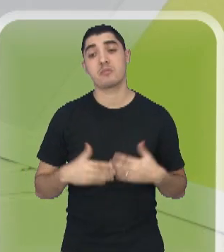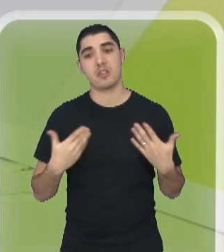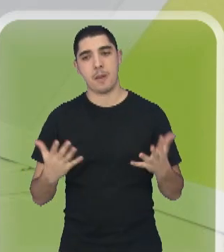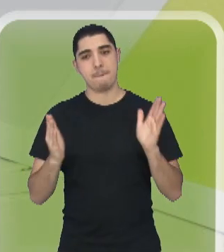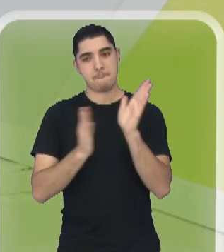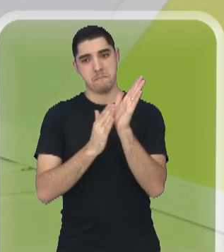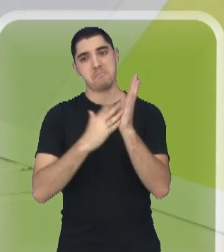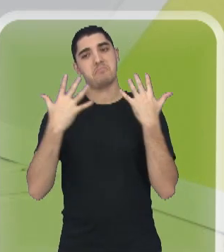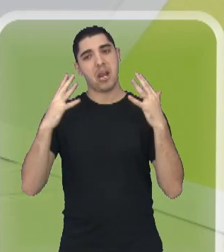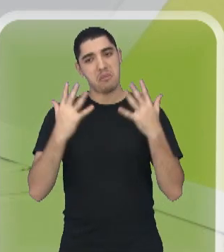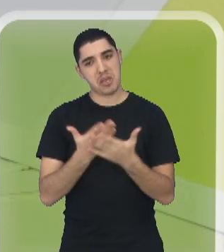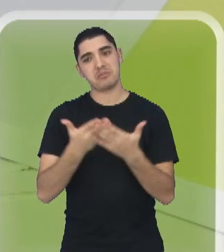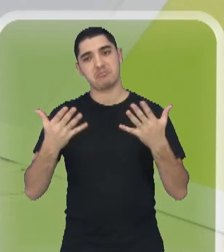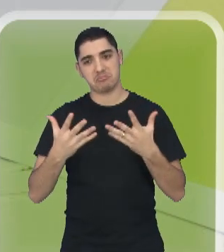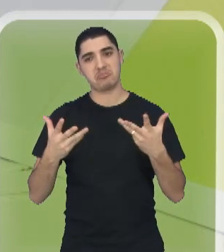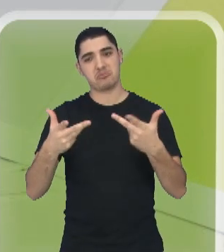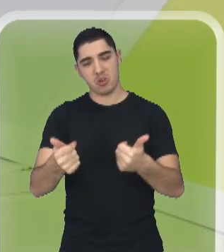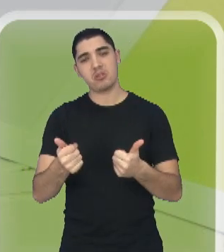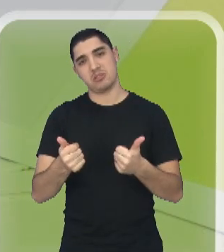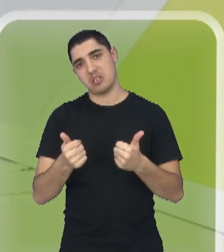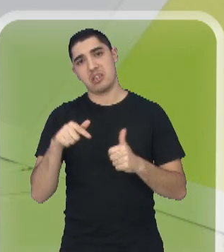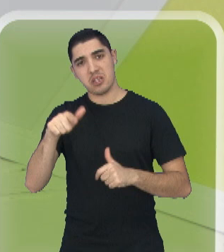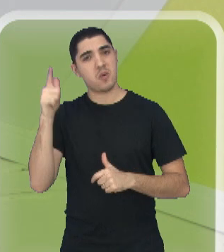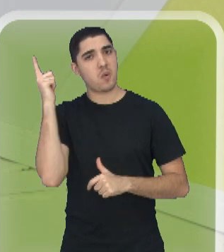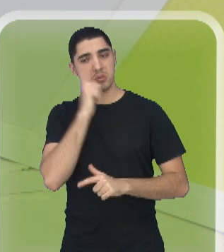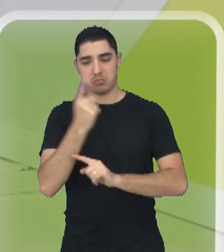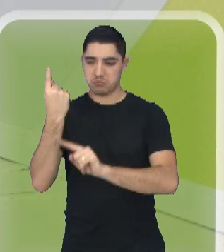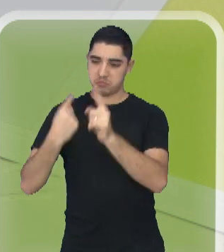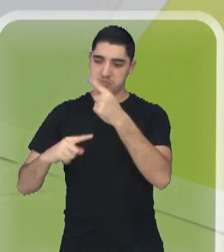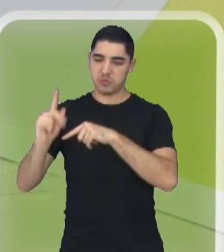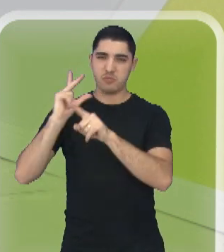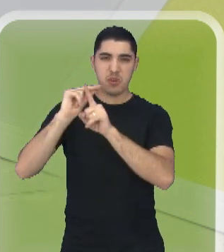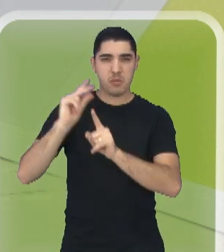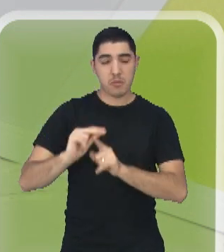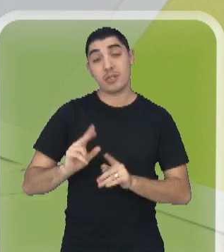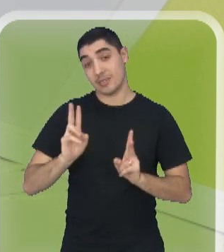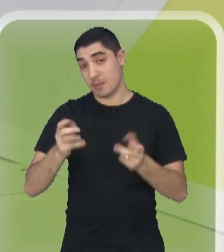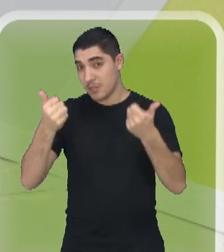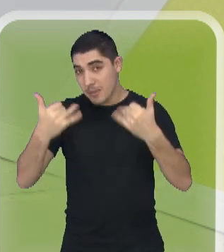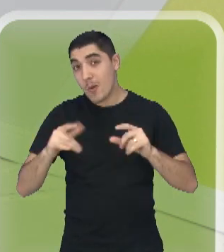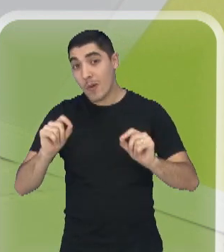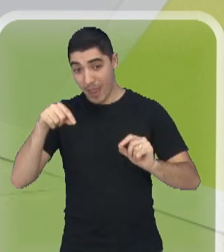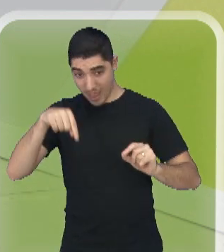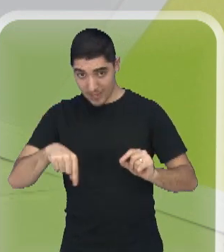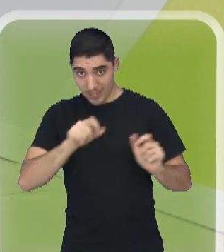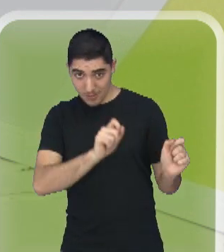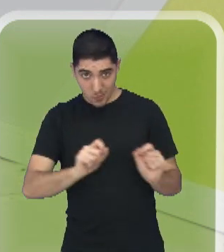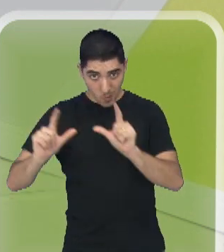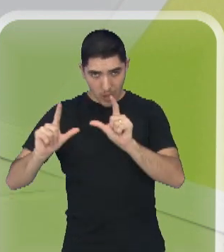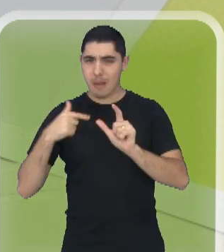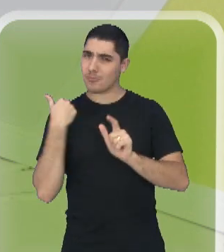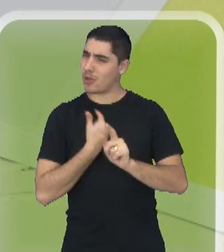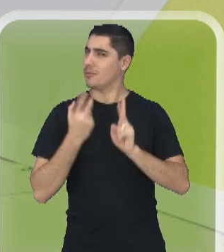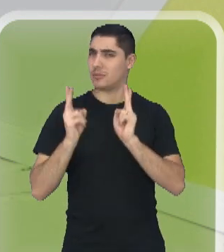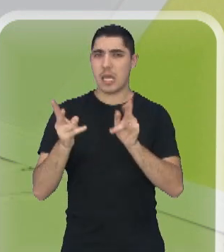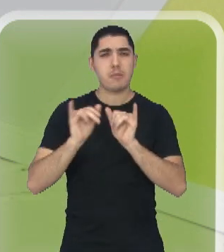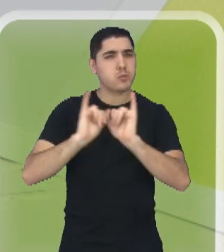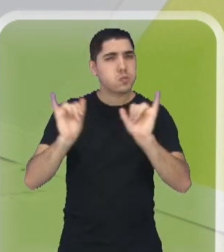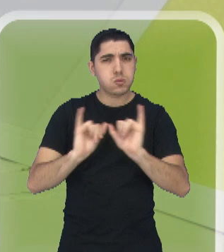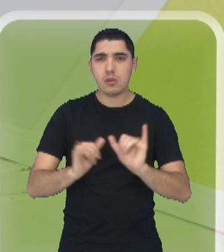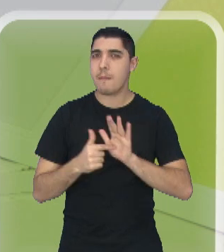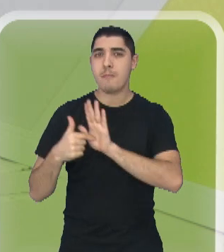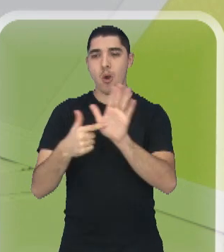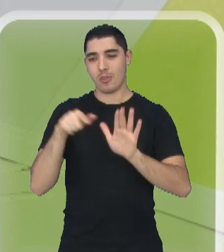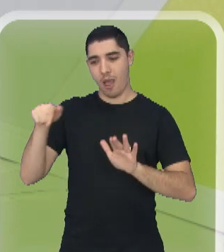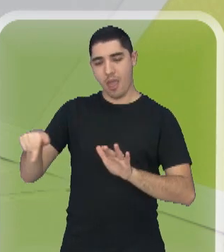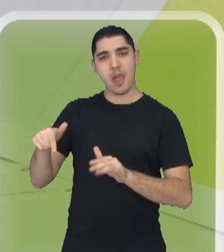o para-atletismo sempre trazendo bons resultados e, como a gente sempre fala, dentro do Hora do Esporte, a gente vai divulgar o trabalho que é feito pelo